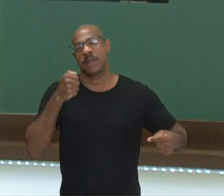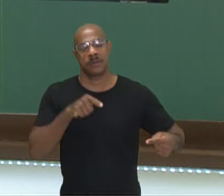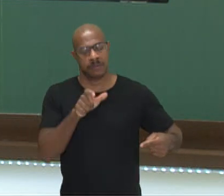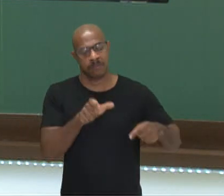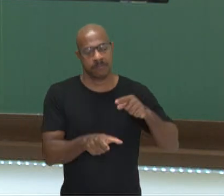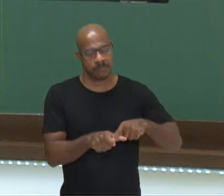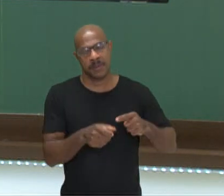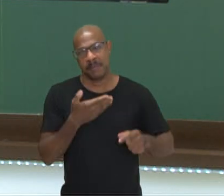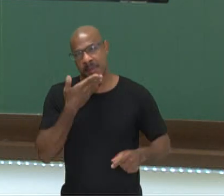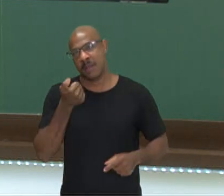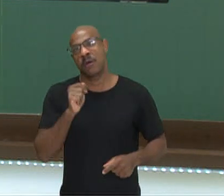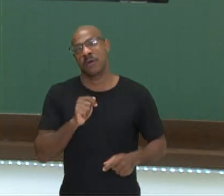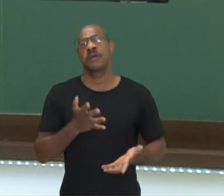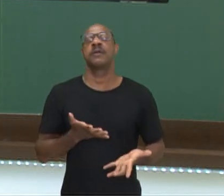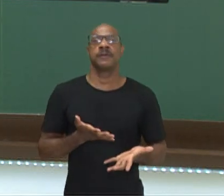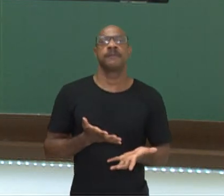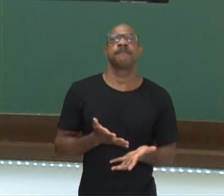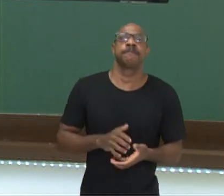em convencer.